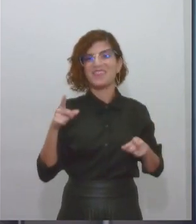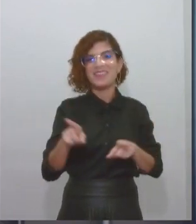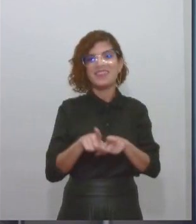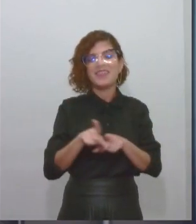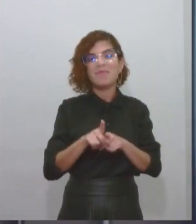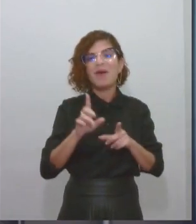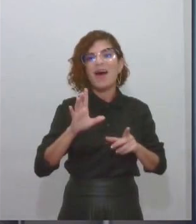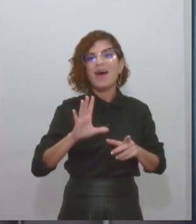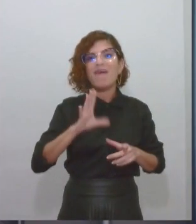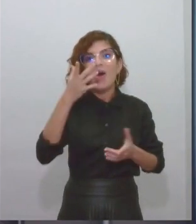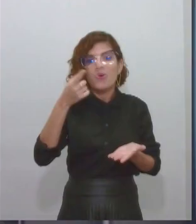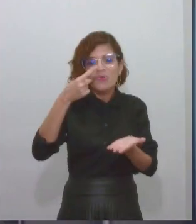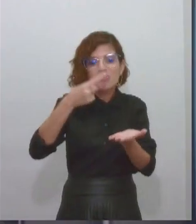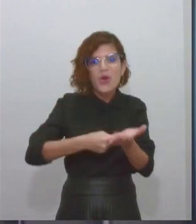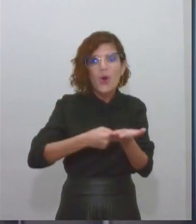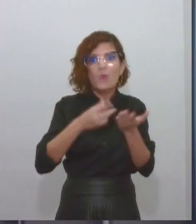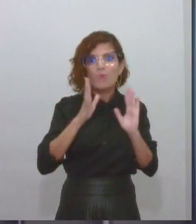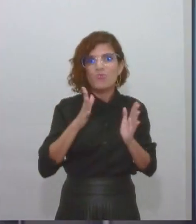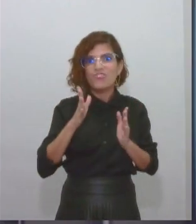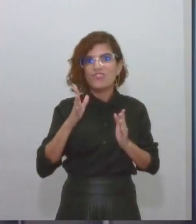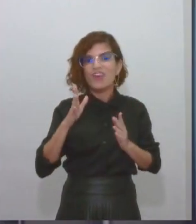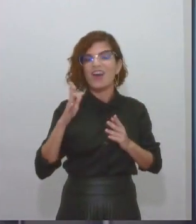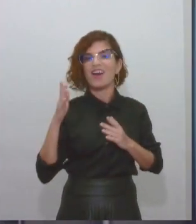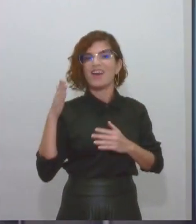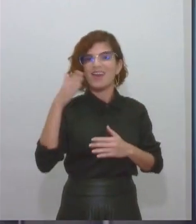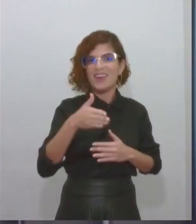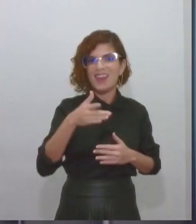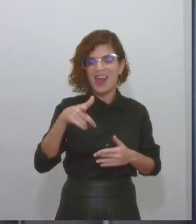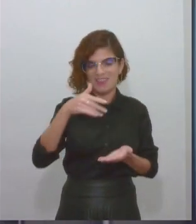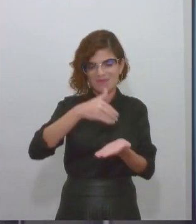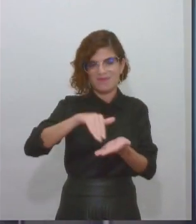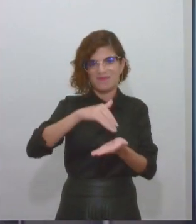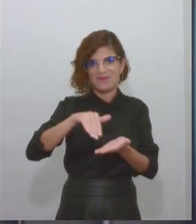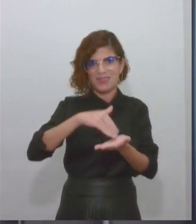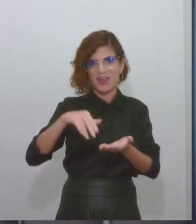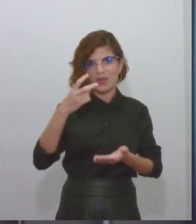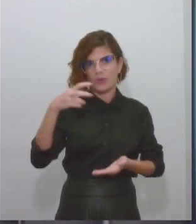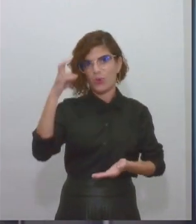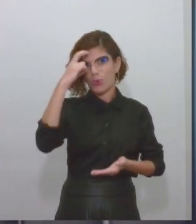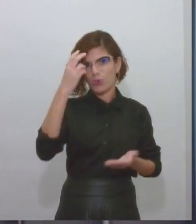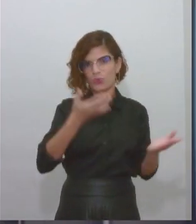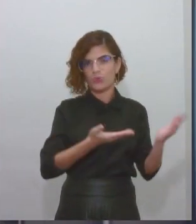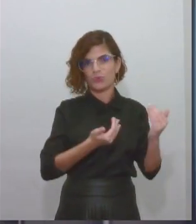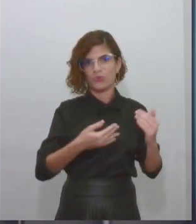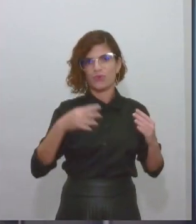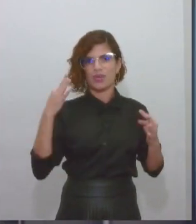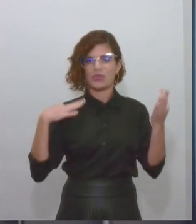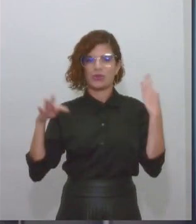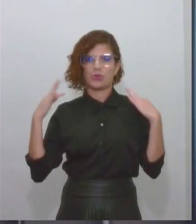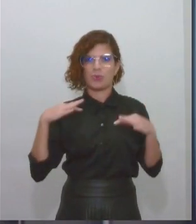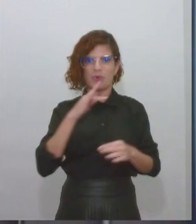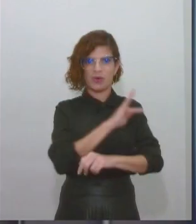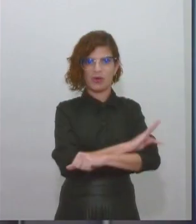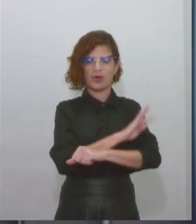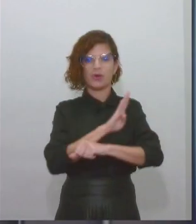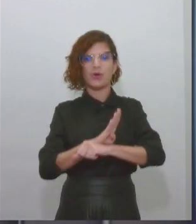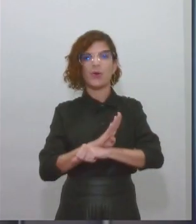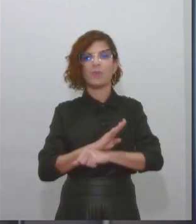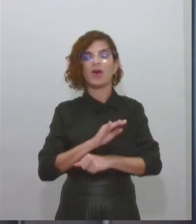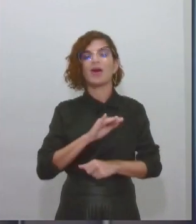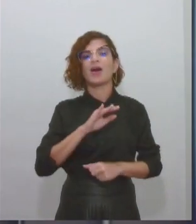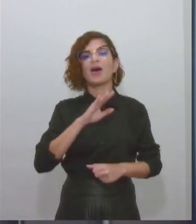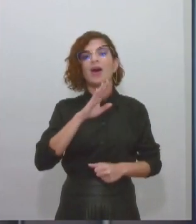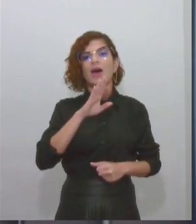confirmadas com o secretário de Cultura, Juventude e Turismo de Tobias Barreto, Josenilson